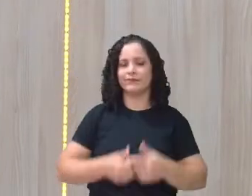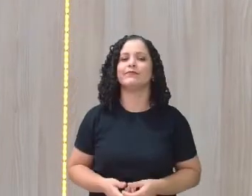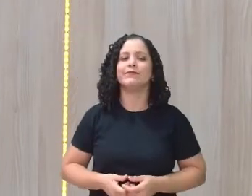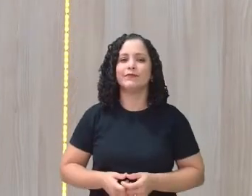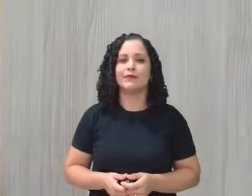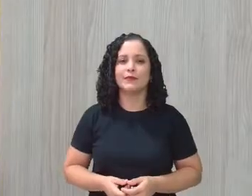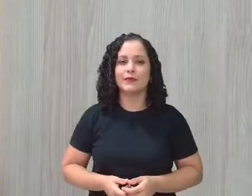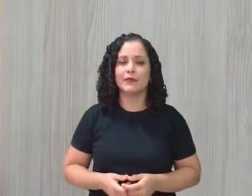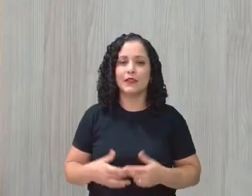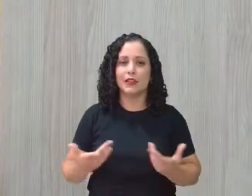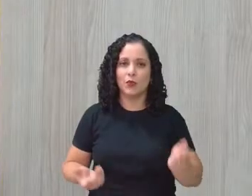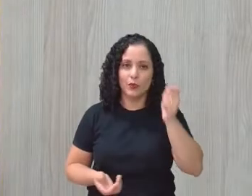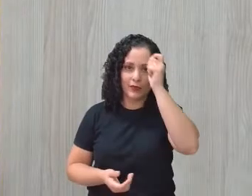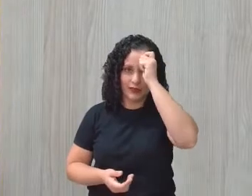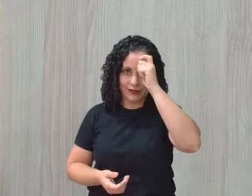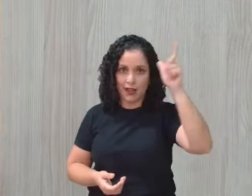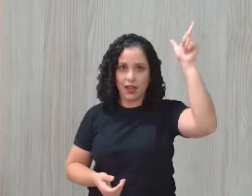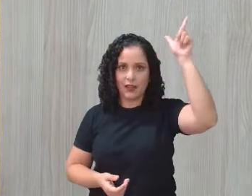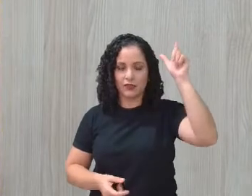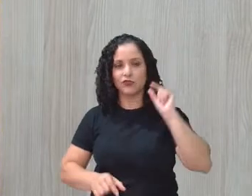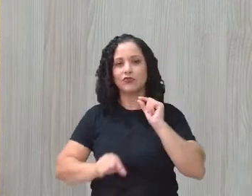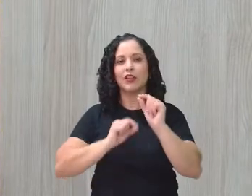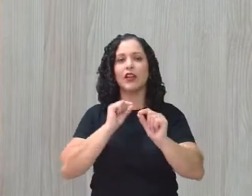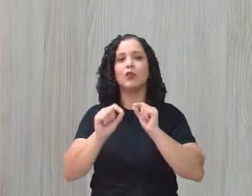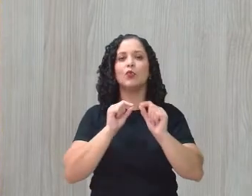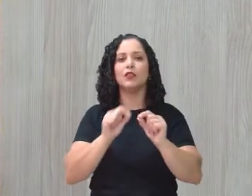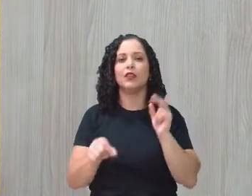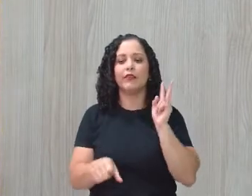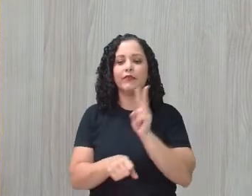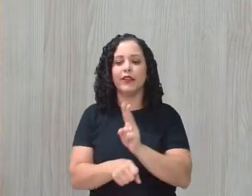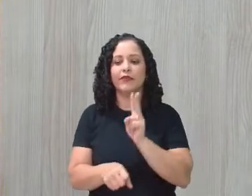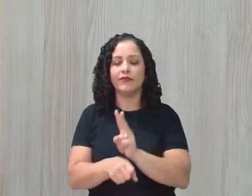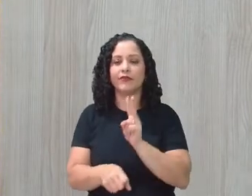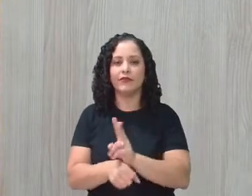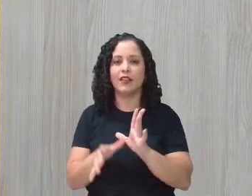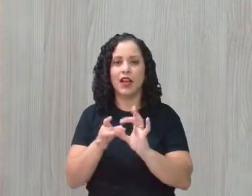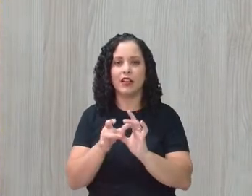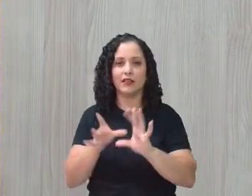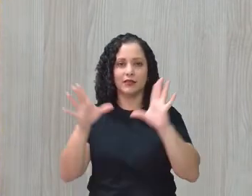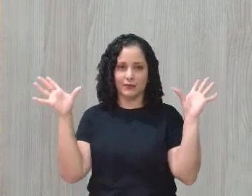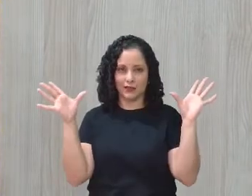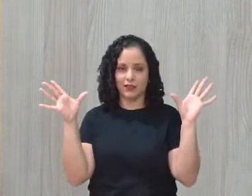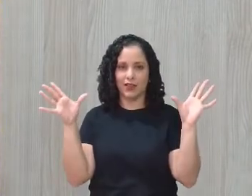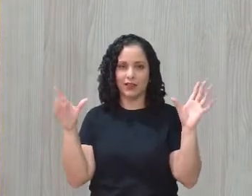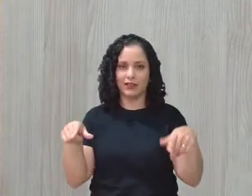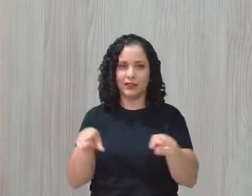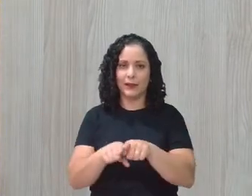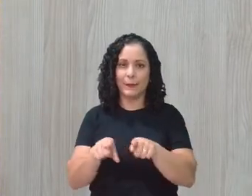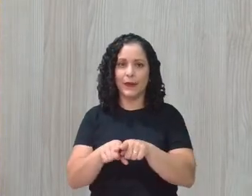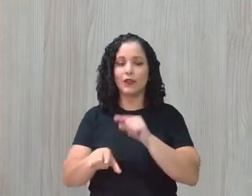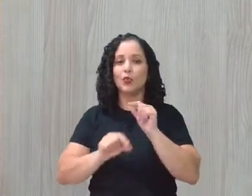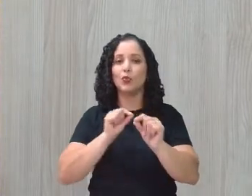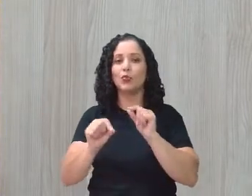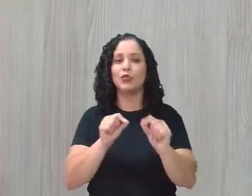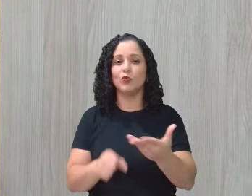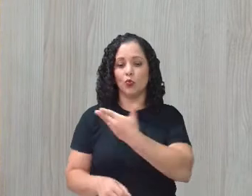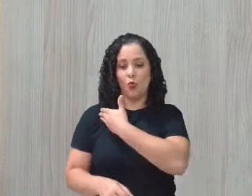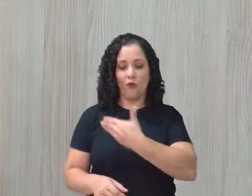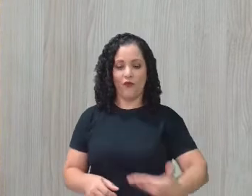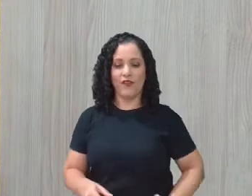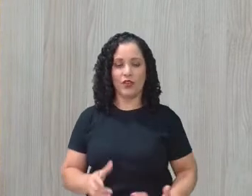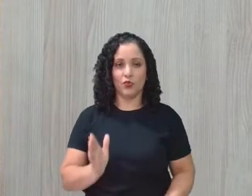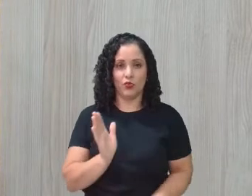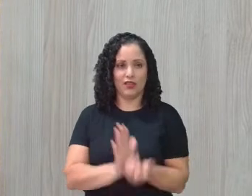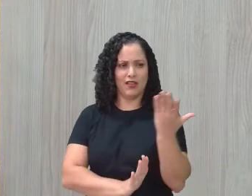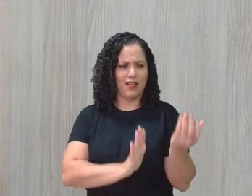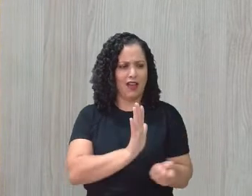das ideias, professora, era justamente defender, né, essa liberdade, né, e a criação, né, de um governo constitucional, né,